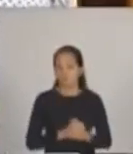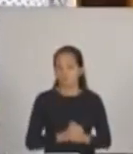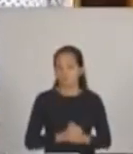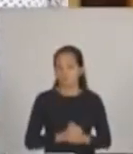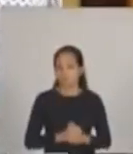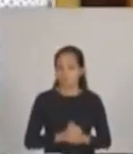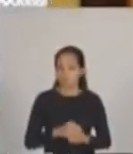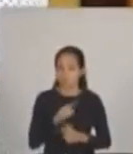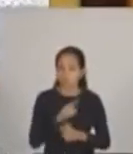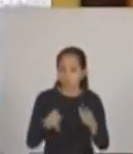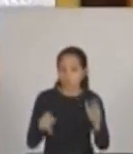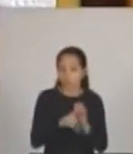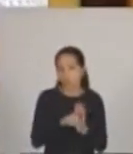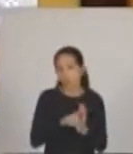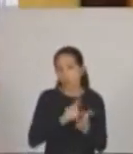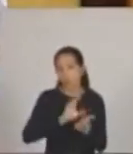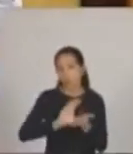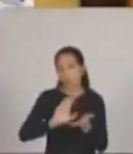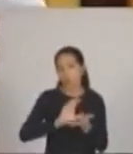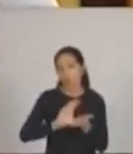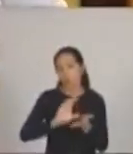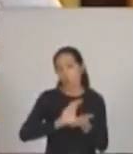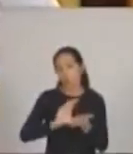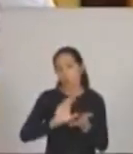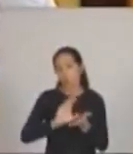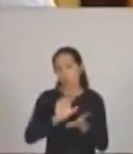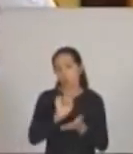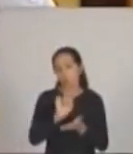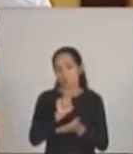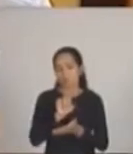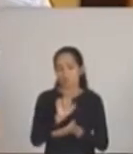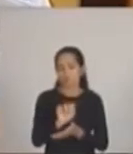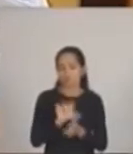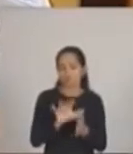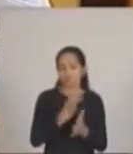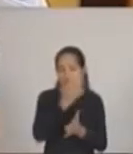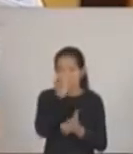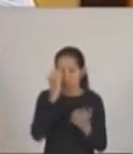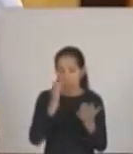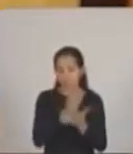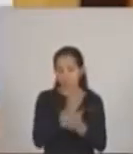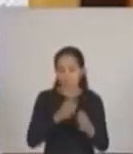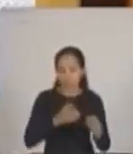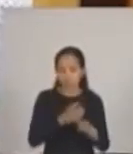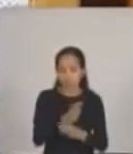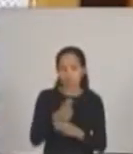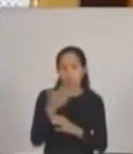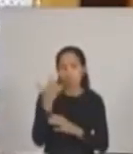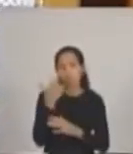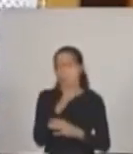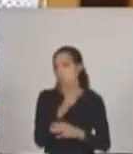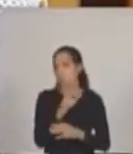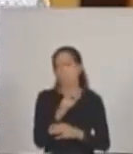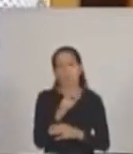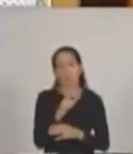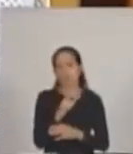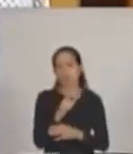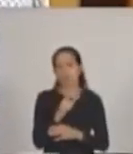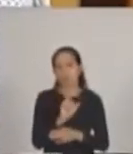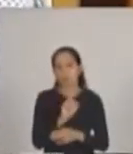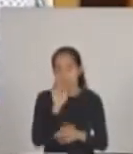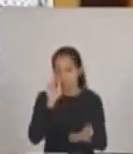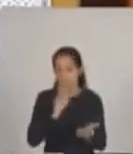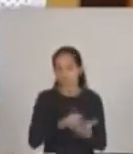do SUS, só que as pessoas não conseguem acessar. Essa é a verdade. Mas essa questão